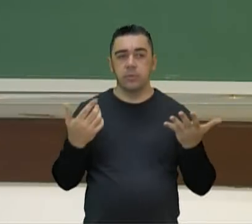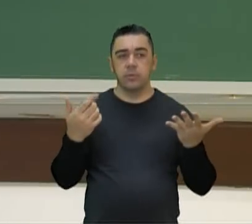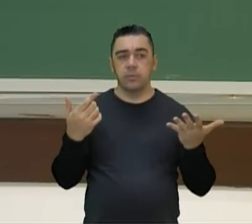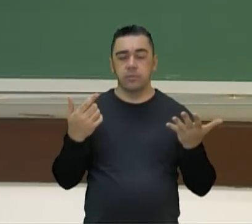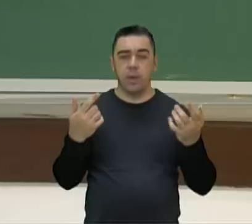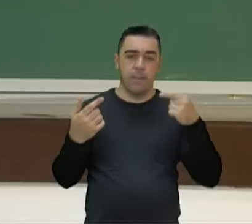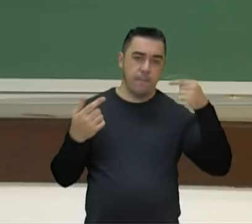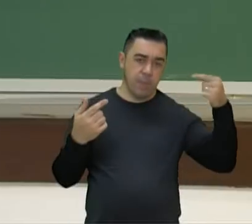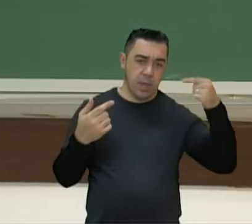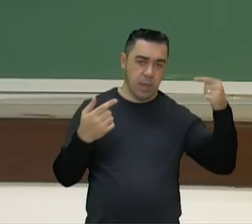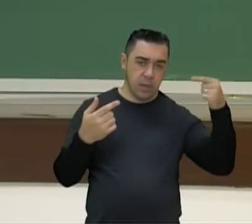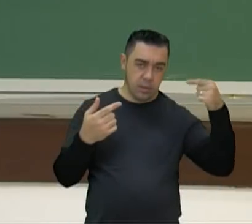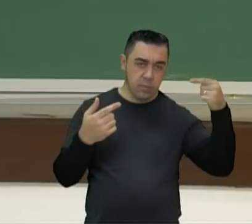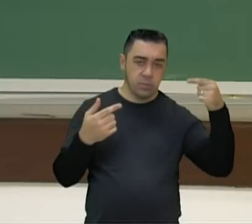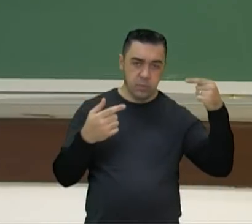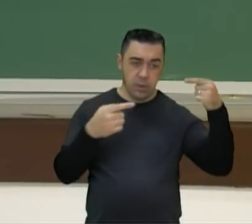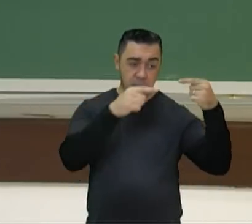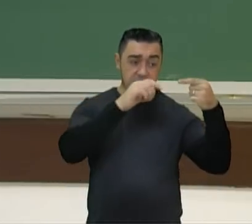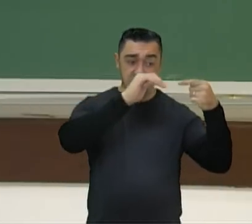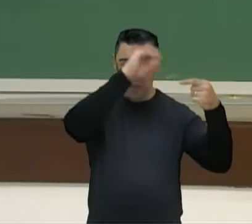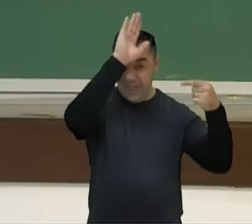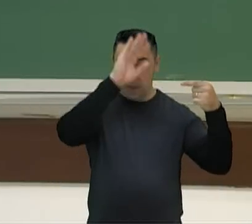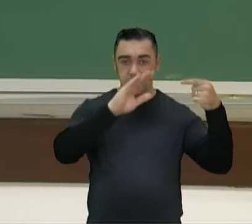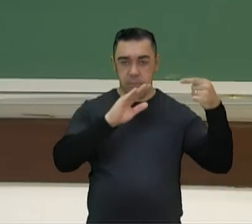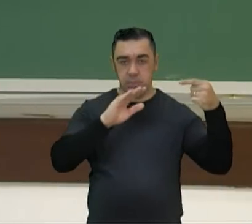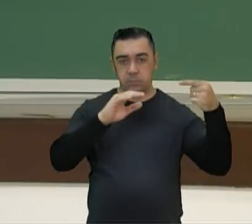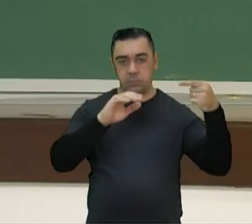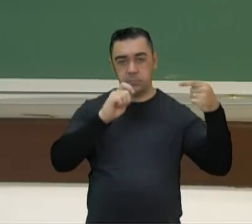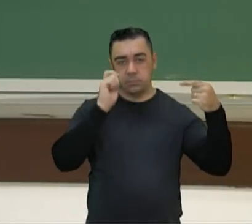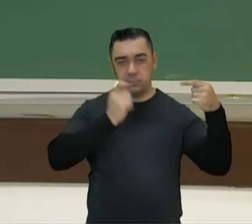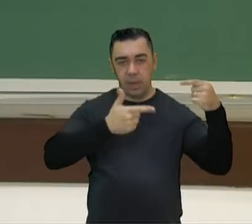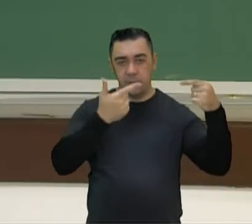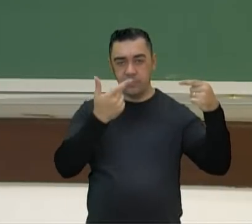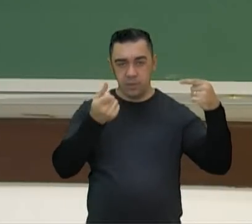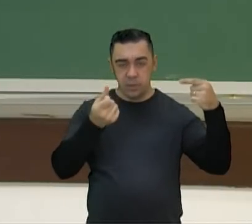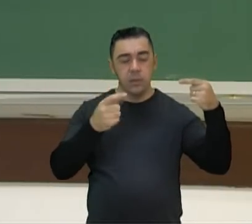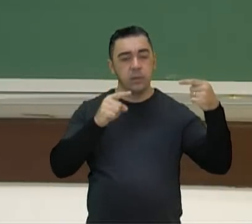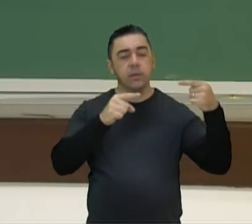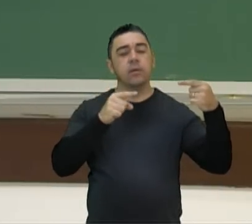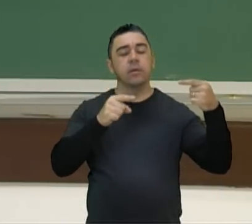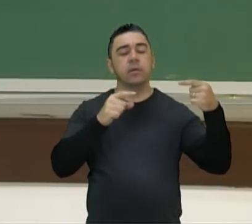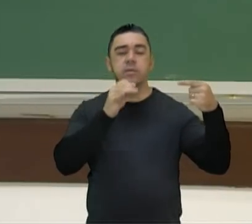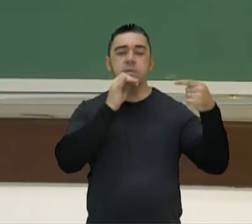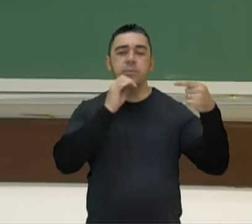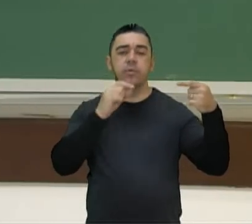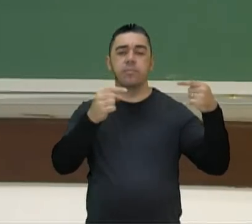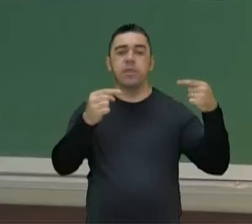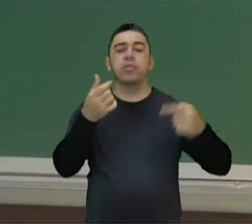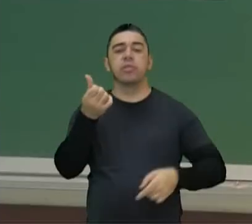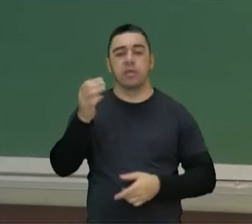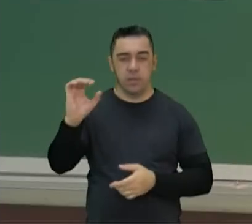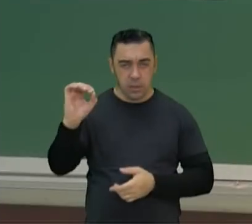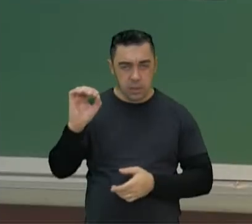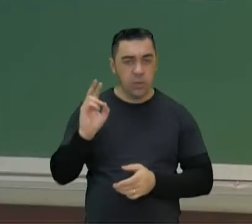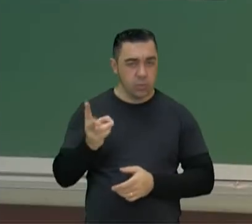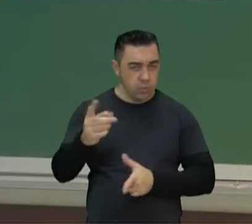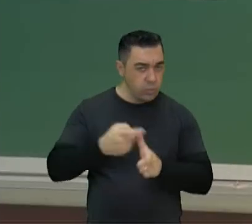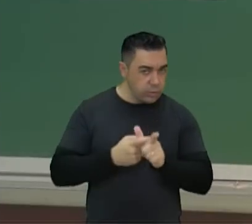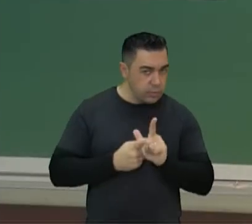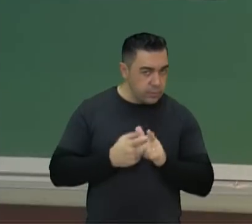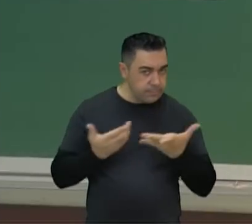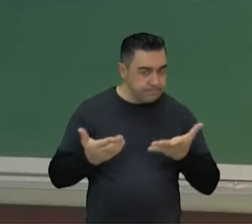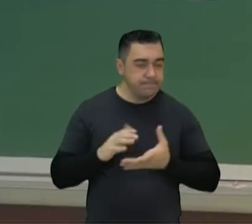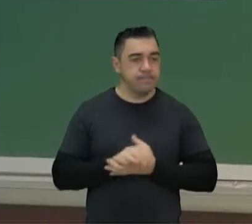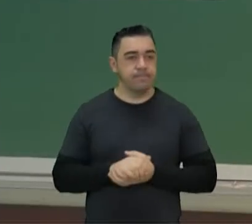do deve menos 86, quita-se 26, menos 60. Continua sendo uma dívida.